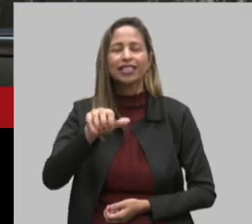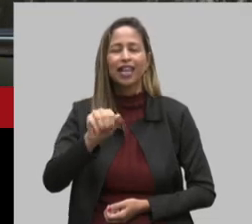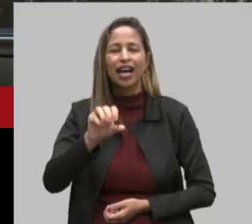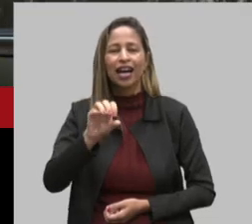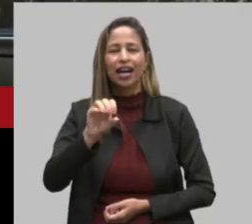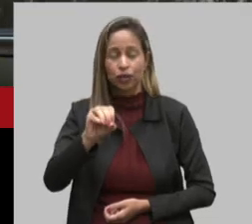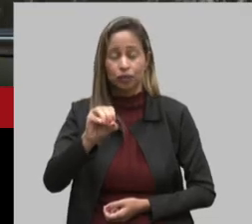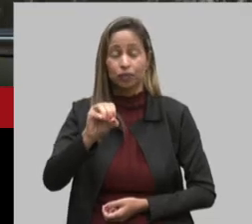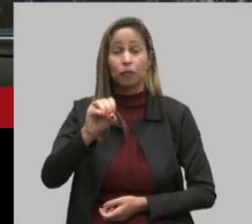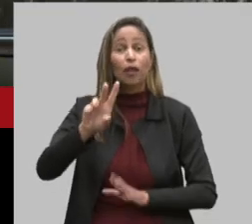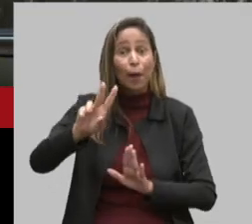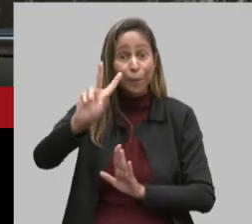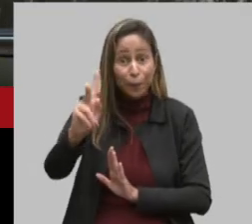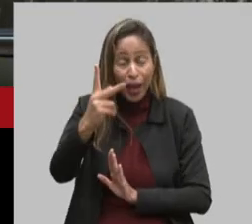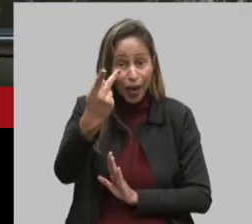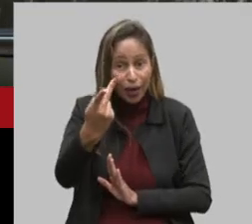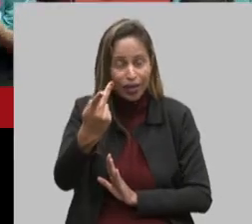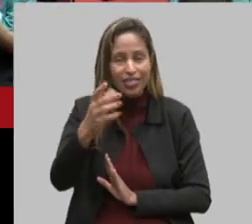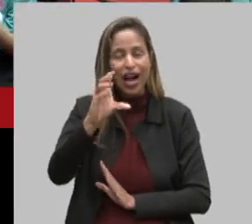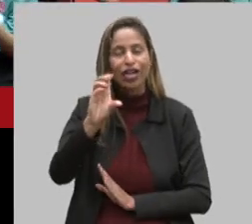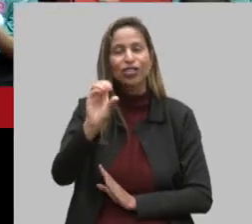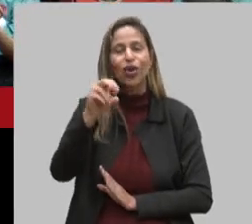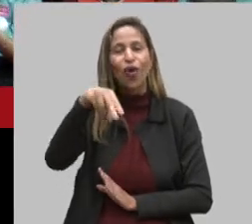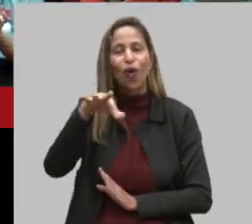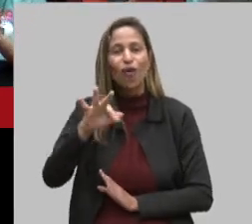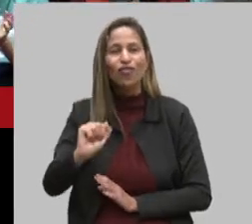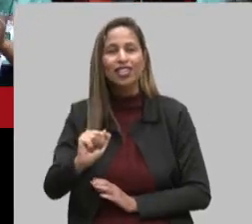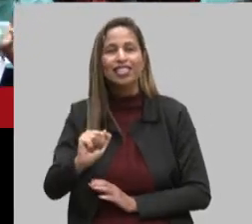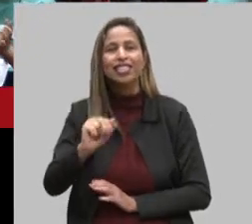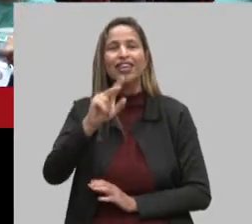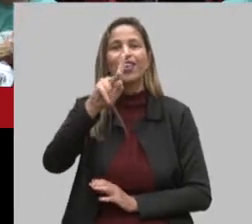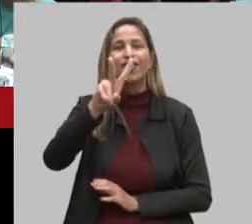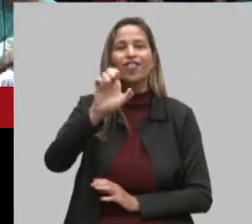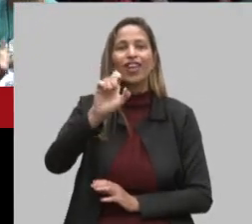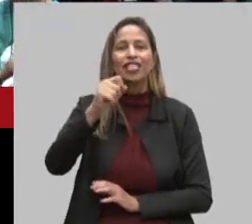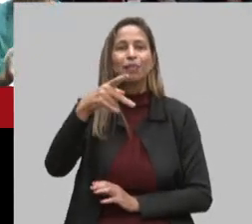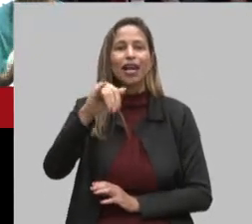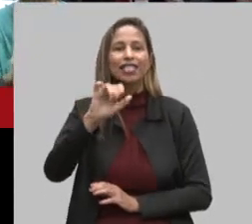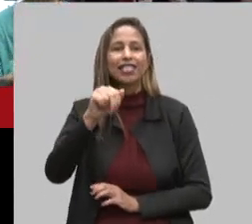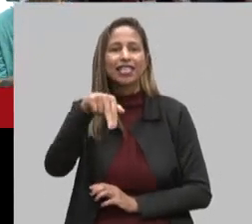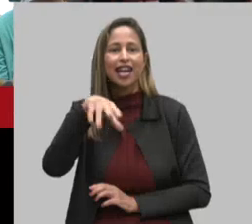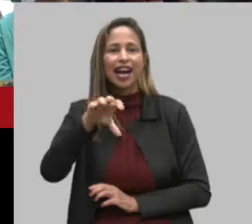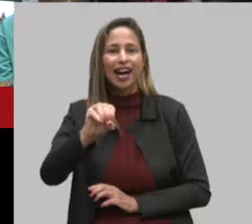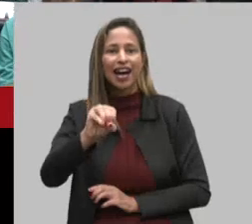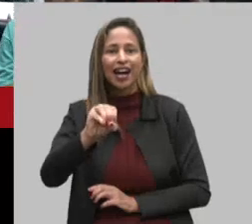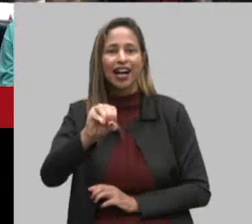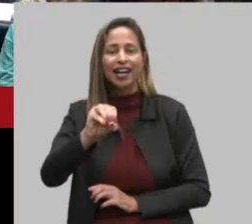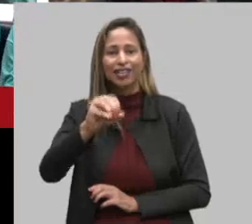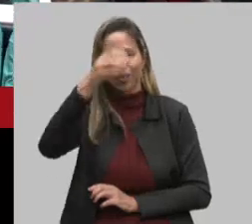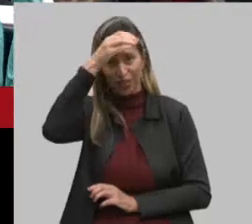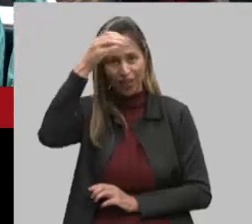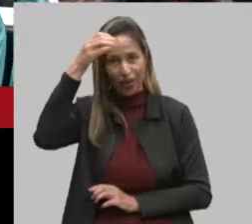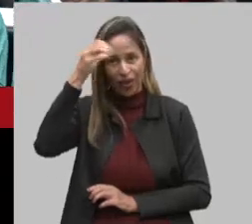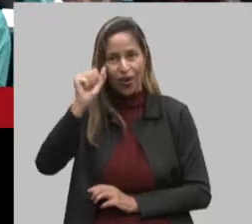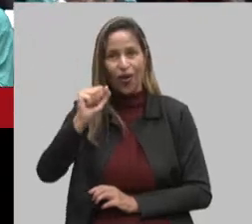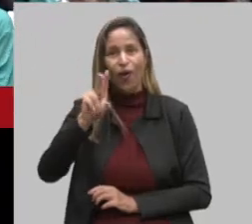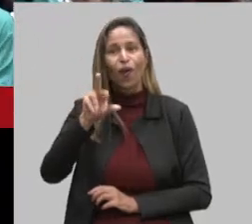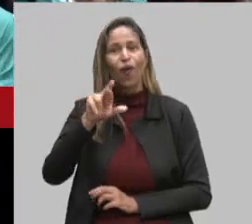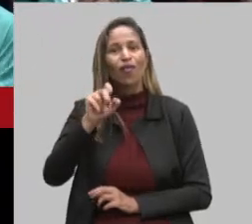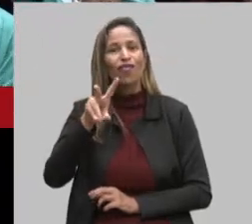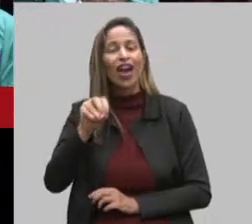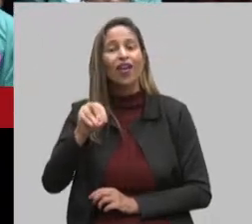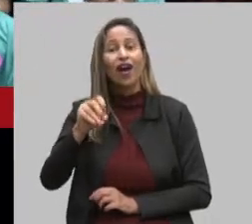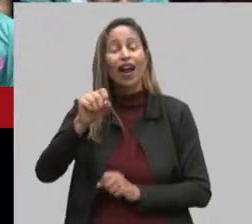de Belo Horizonte Confins de Vespasiano integrantes Câmara Municipal de Corinto Curvelo Lagoas